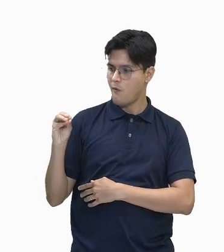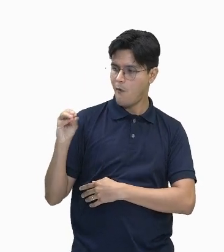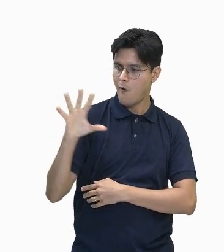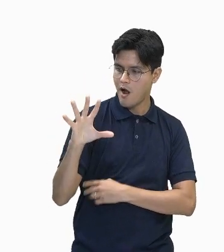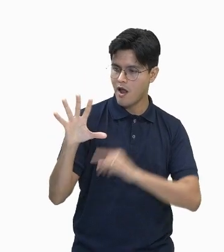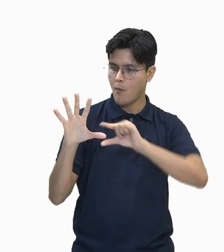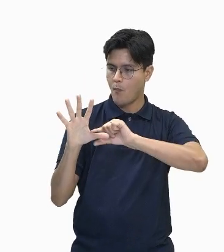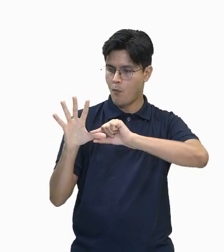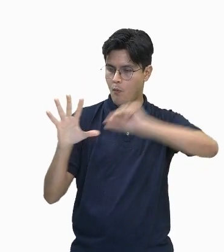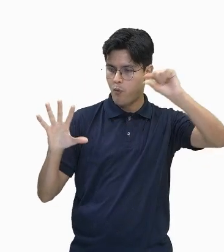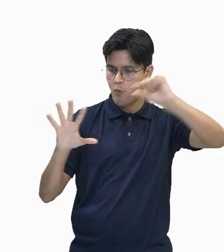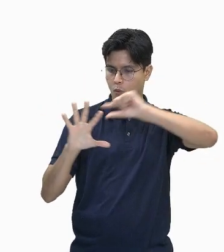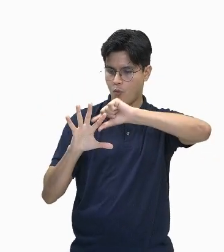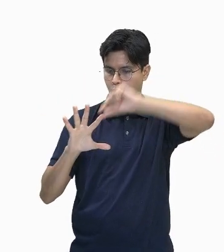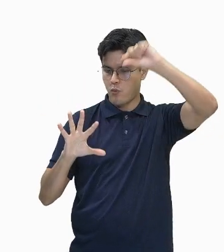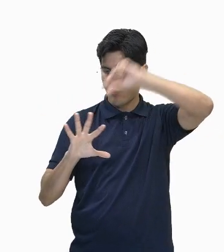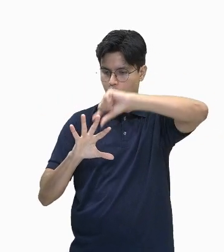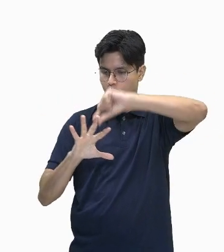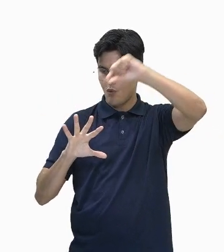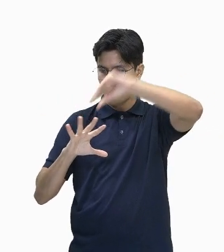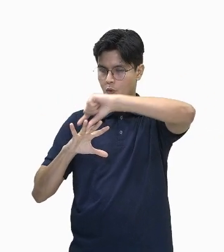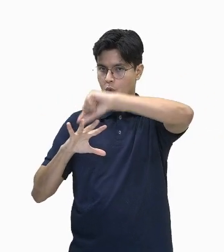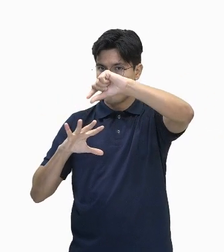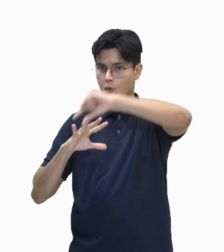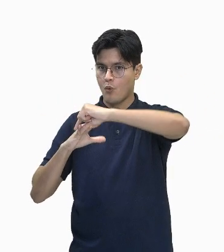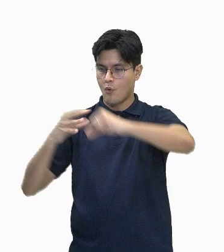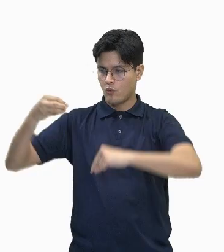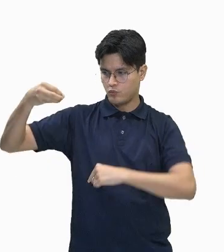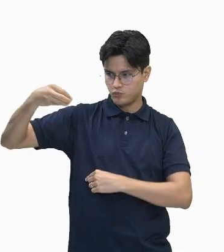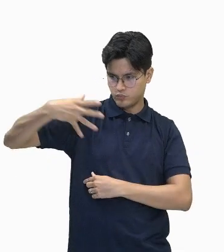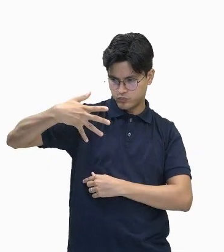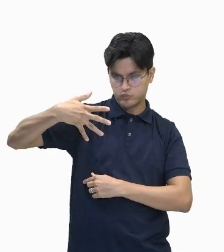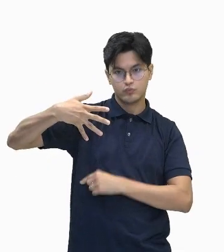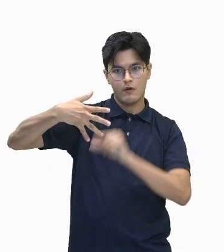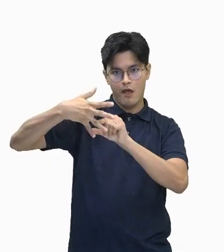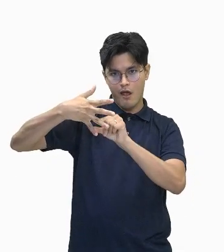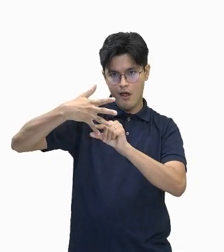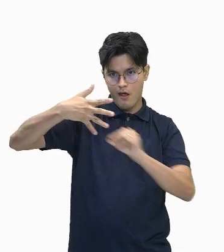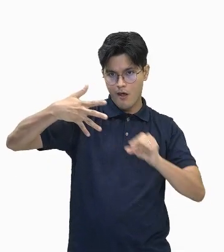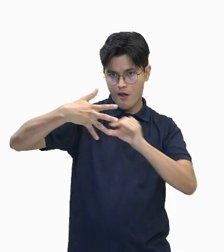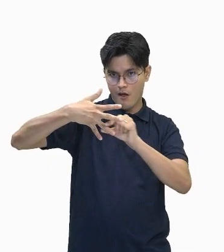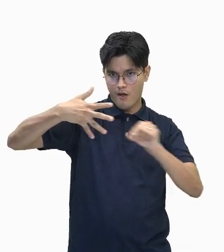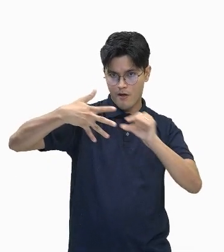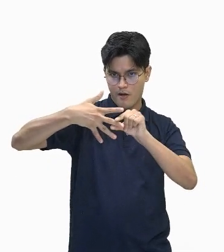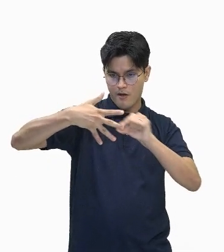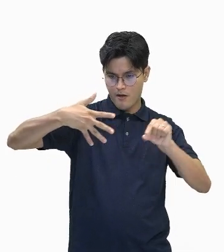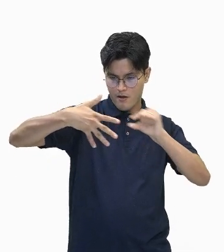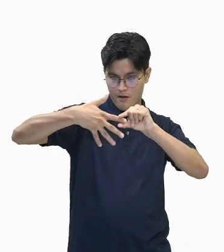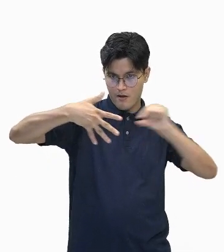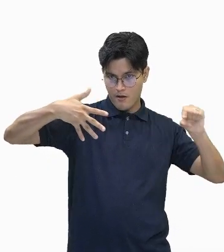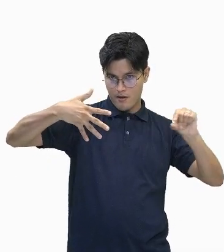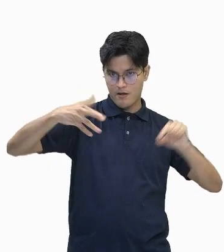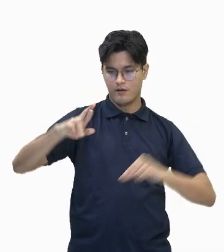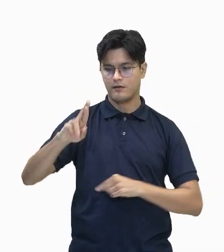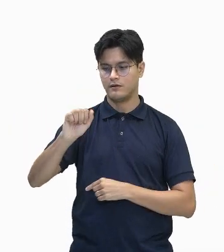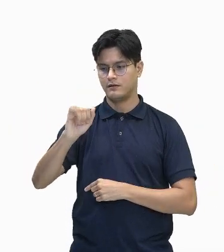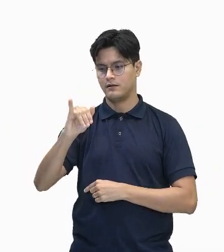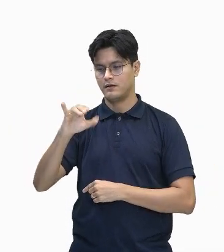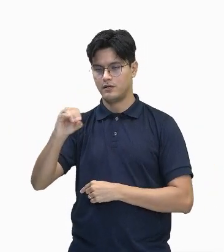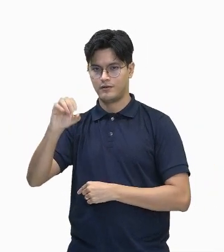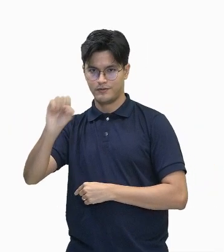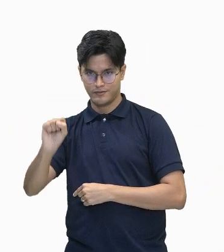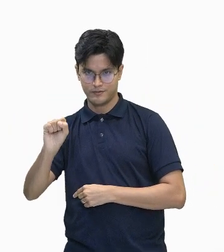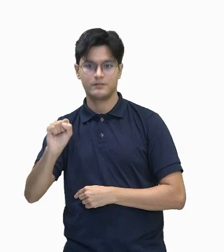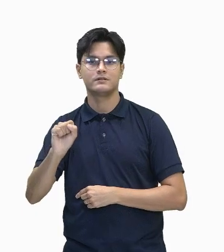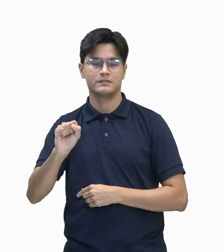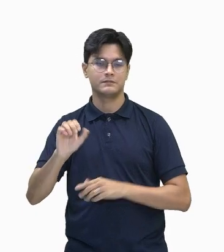certo? Então, alguns fenômenos, como difração, por exemplo, é tratado na ótica física, né? A